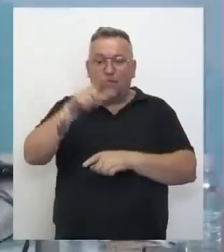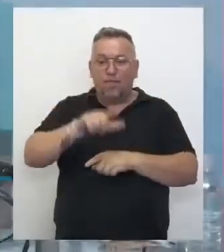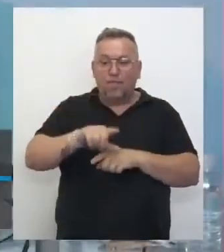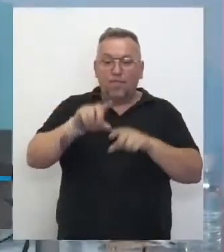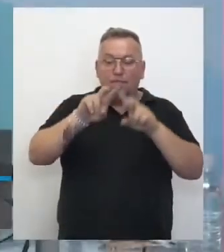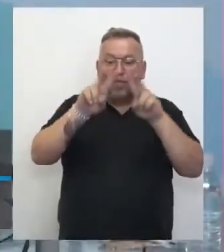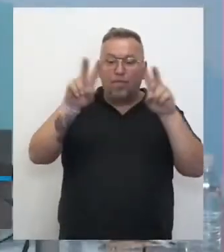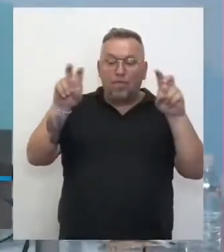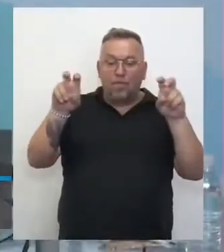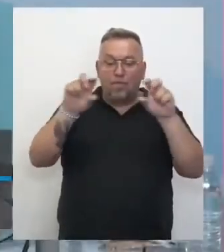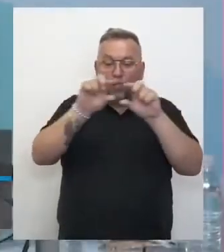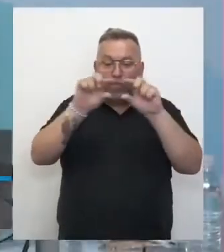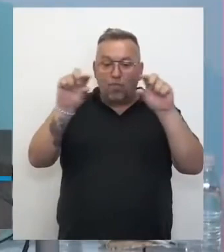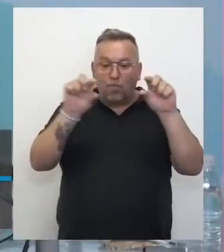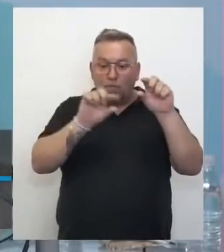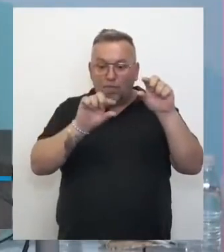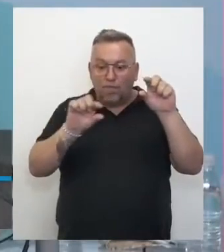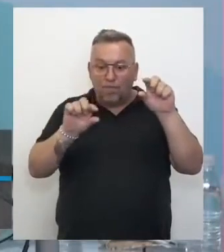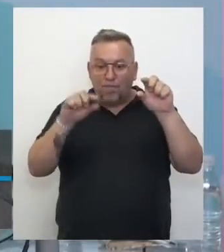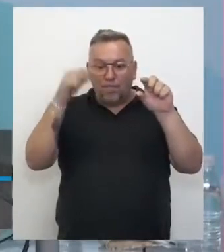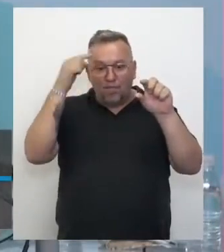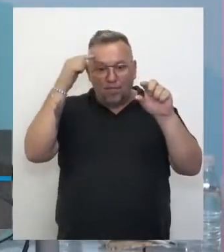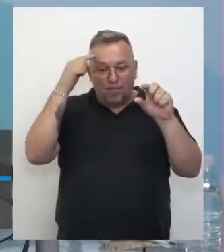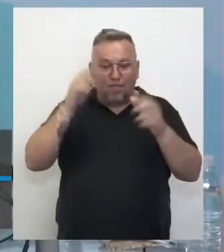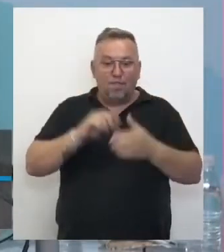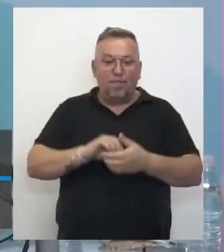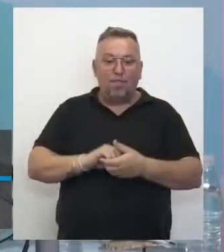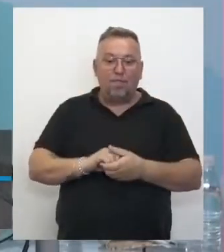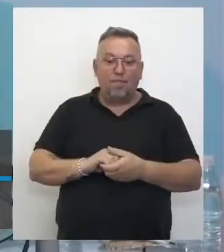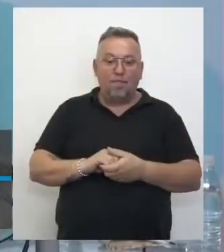título e subtítulo para vocês pensarem aí. A segunda manchete.